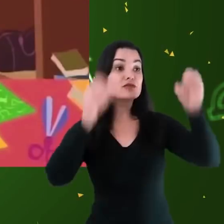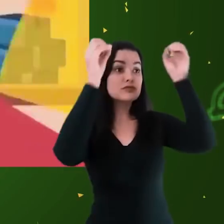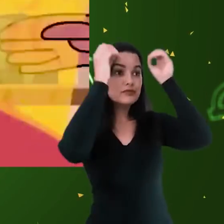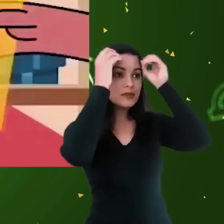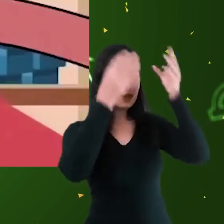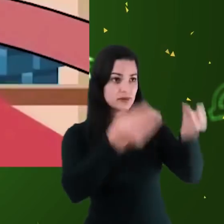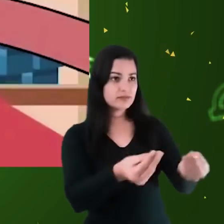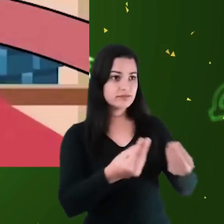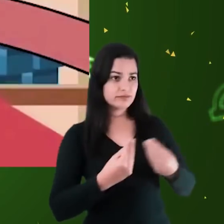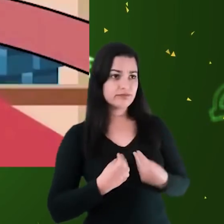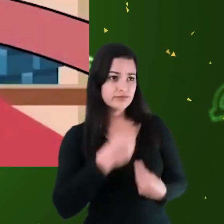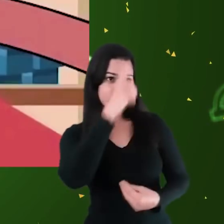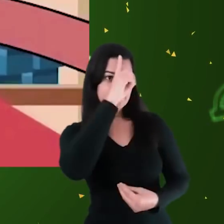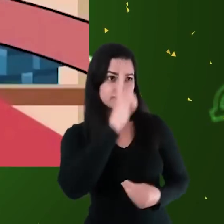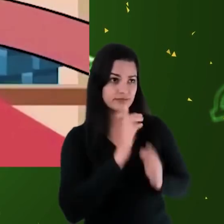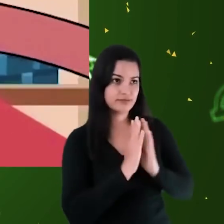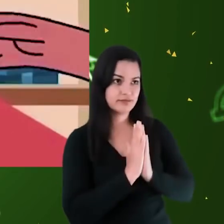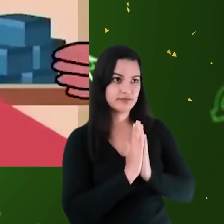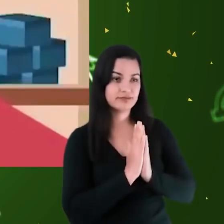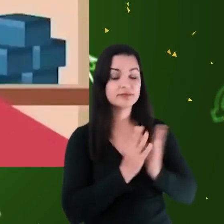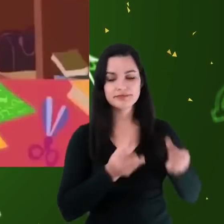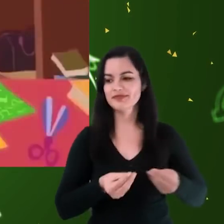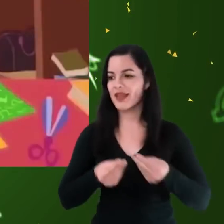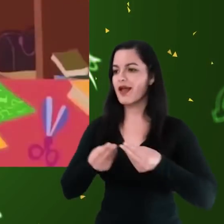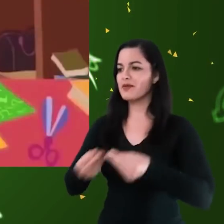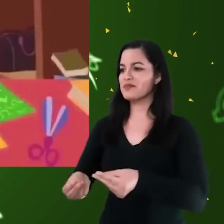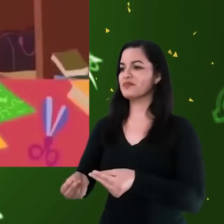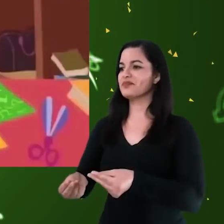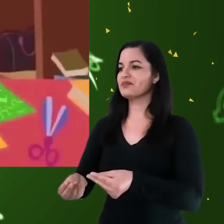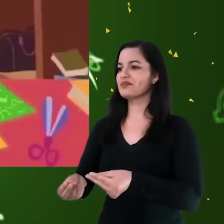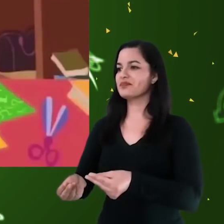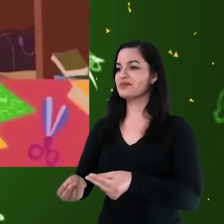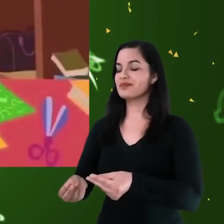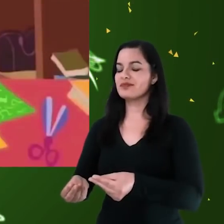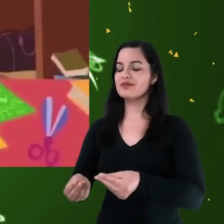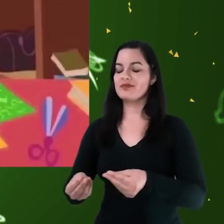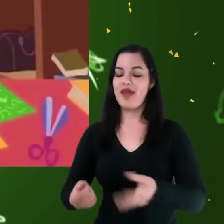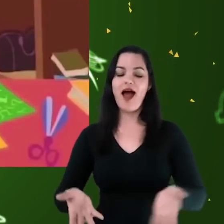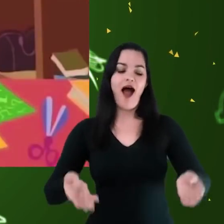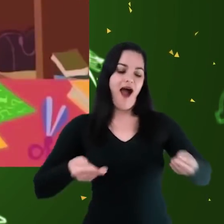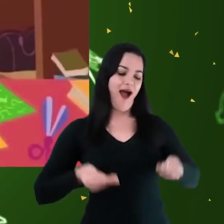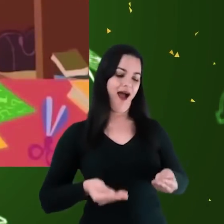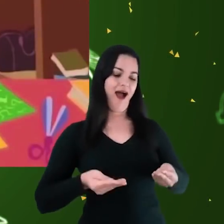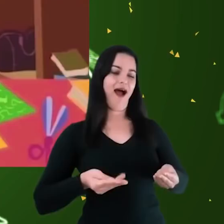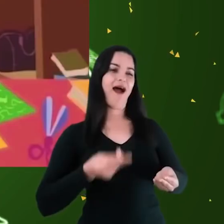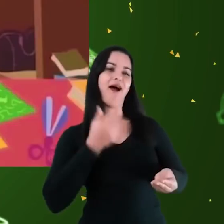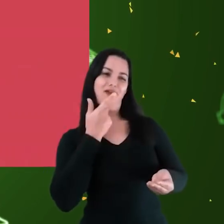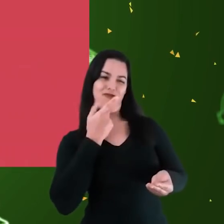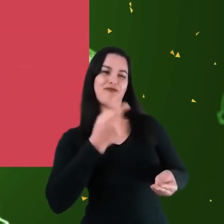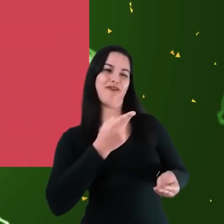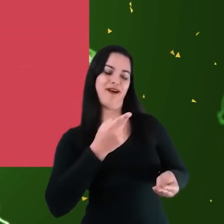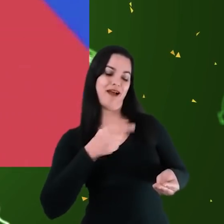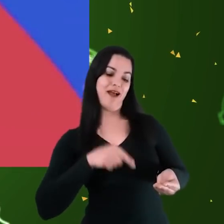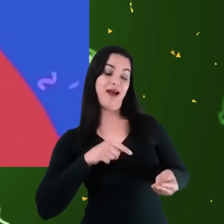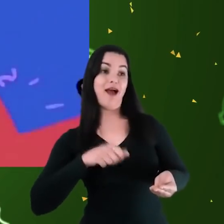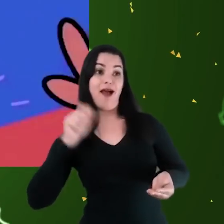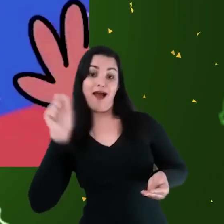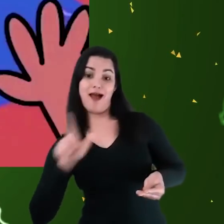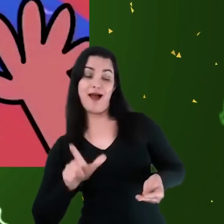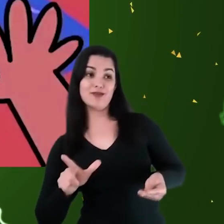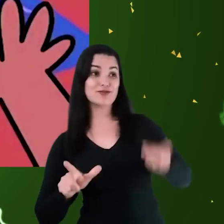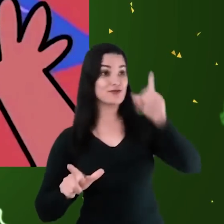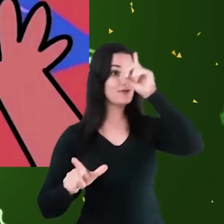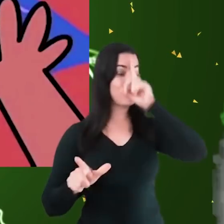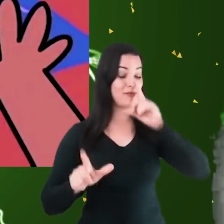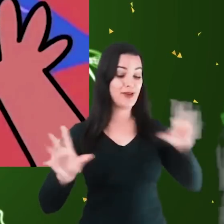Amarelo. Tá bom. Ah, não falei? Azul com amarelo dá verde.